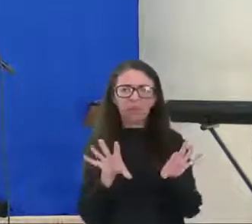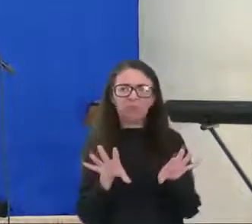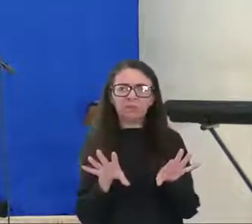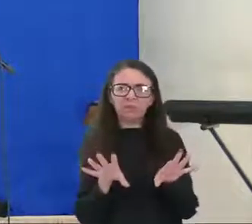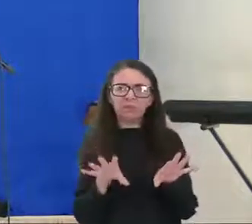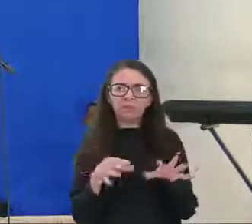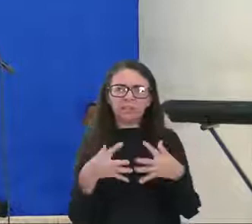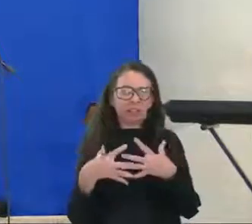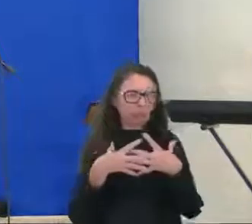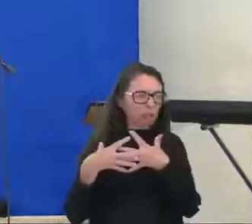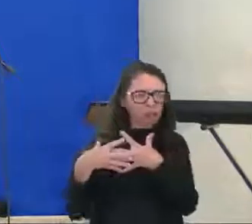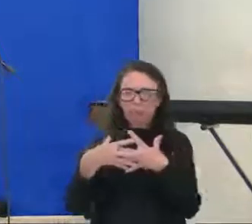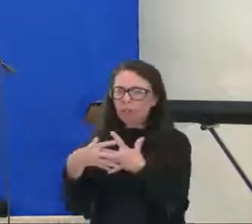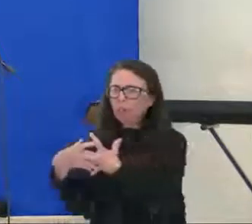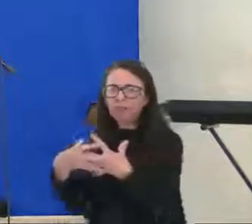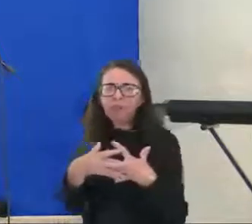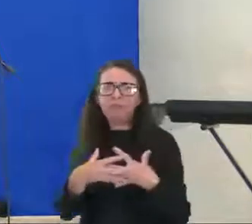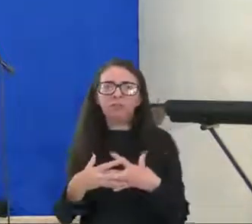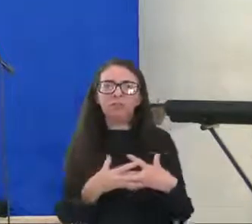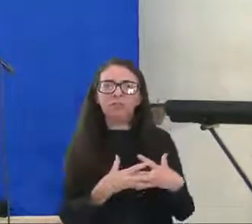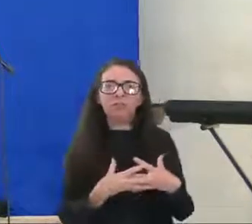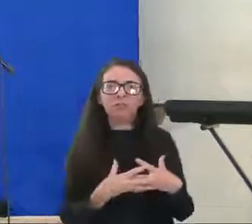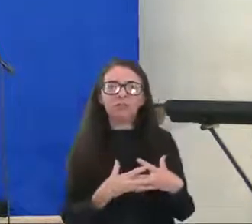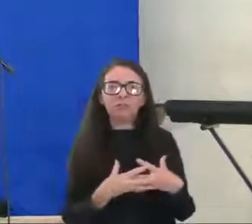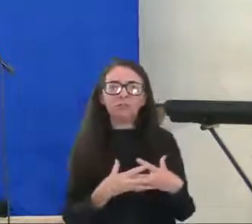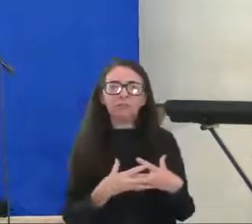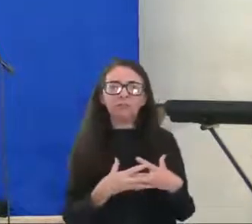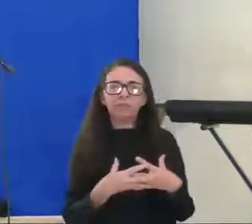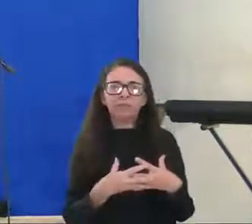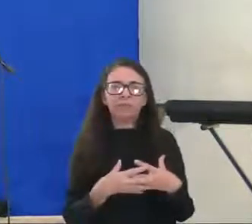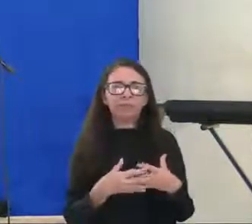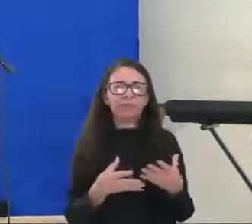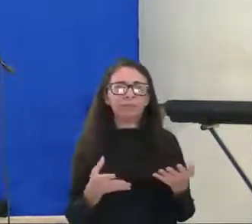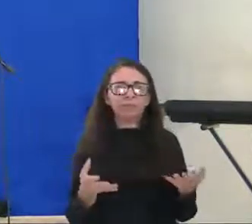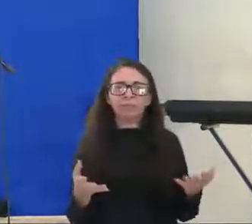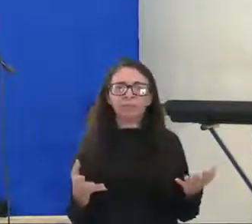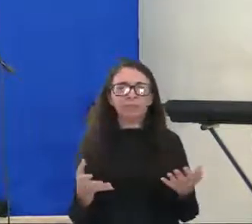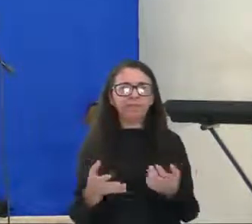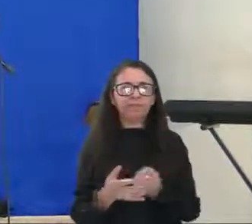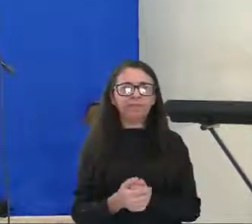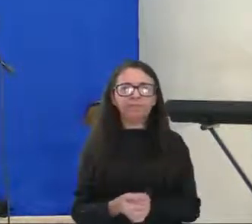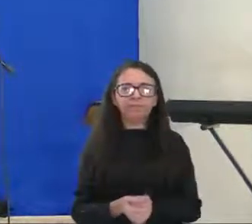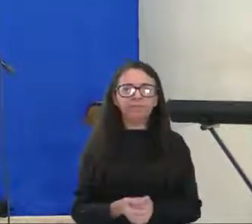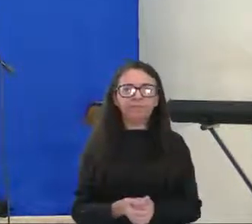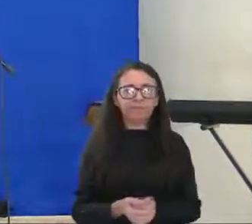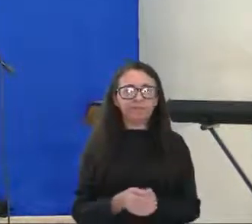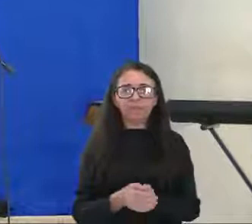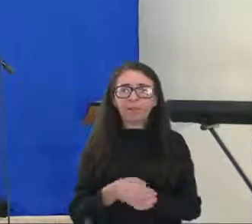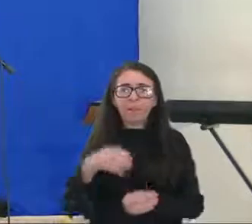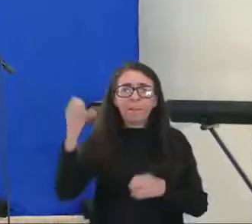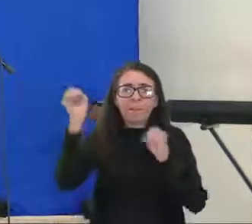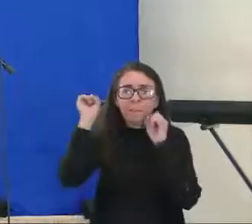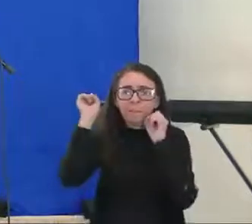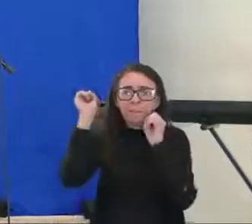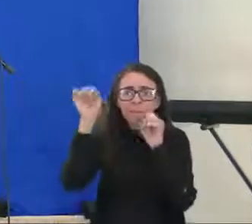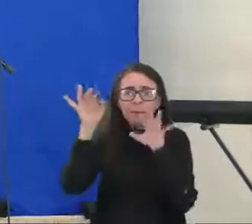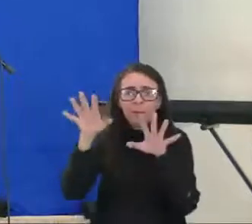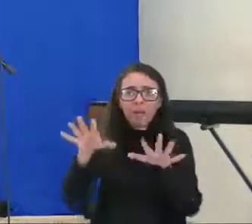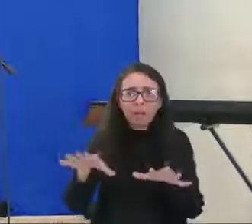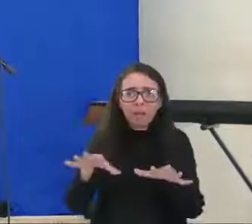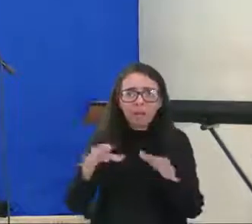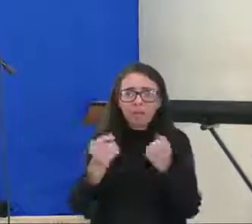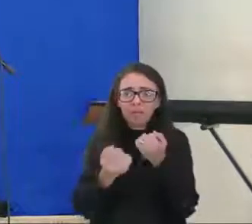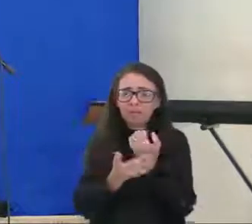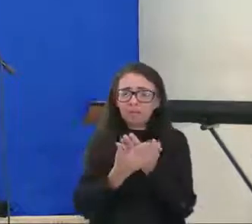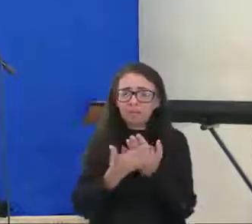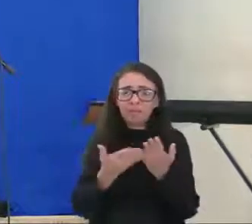menos que parecem, né? Porque parecem ser os menos favorecidos, que é muito importante. Tem que dar honra.